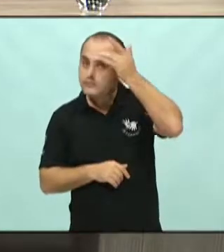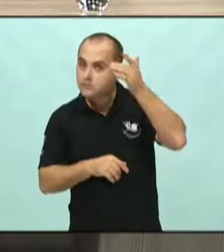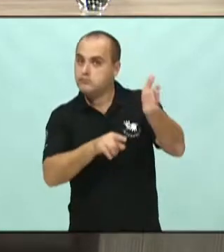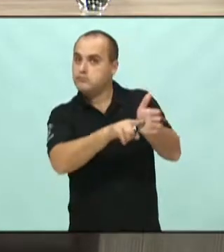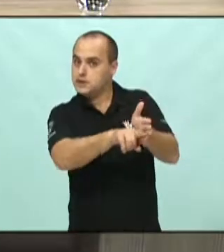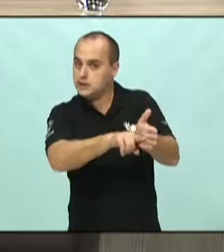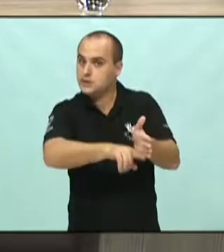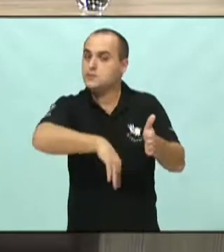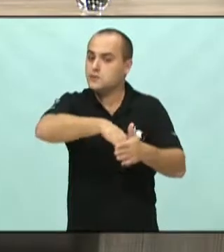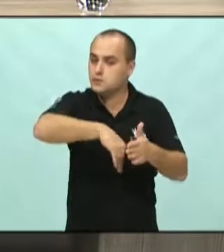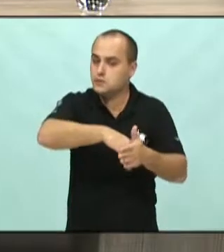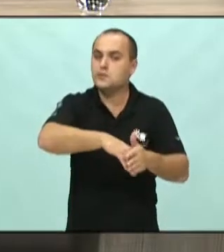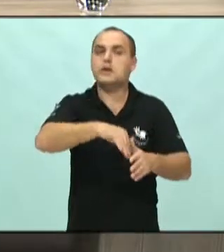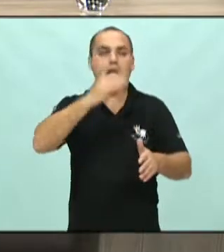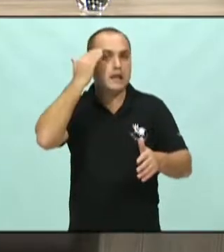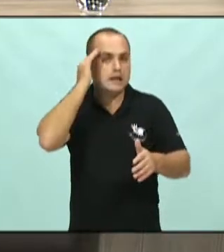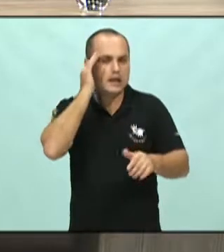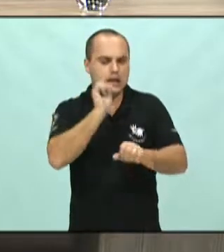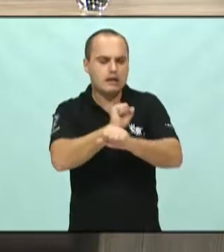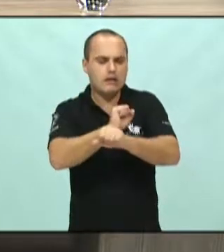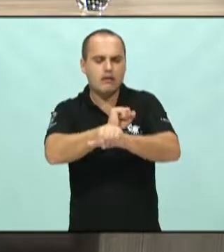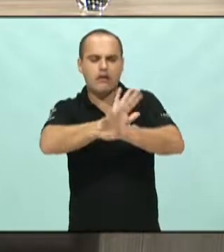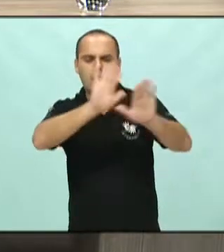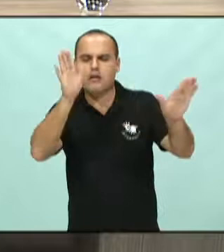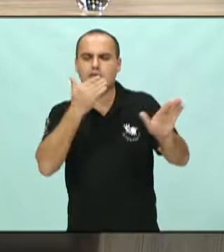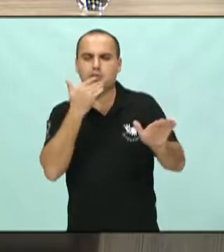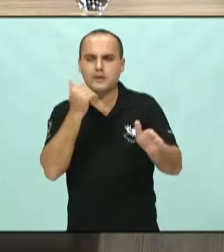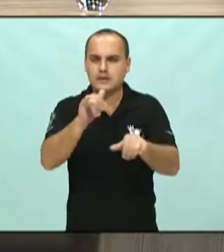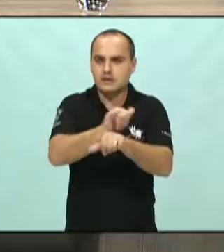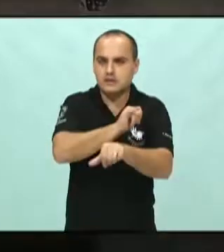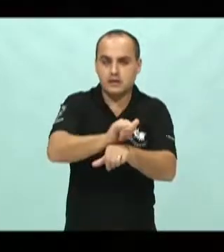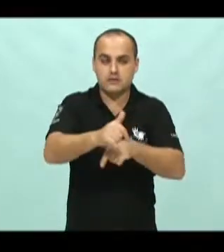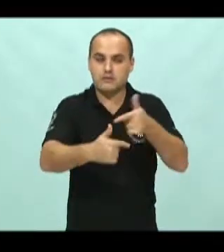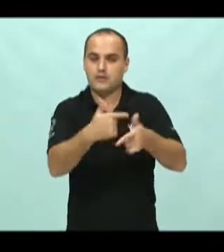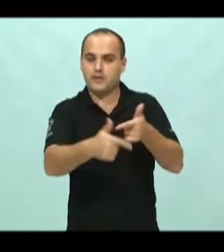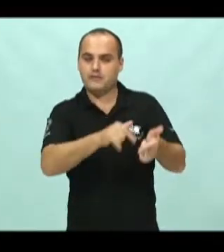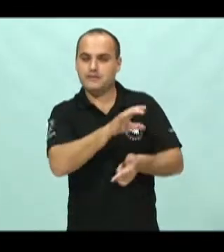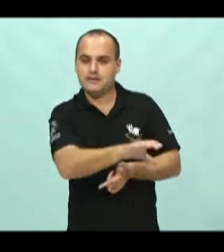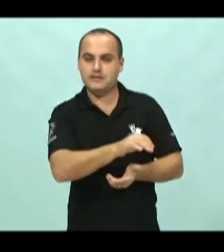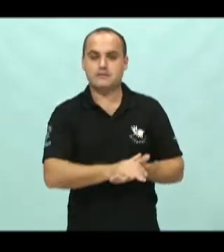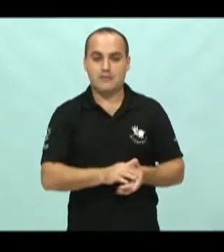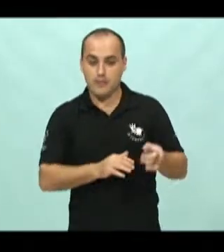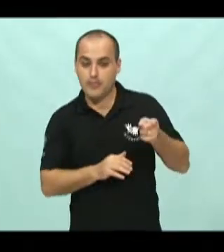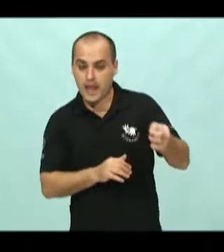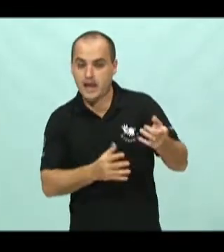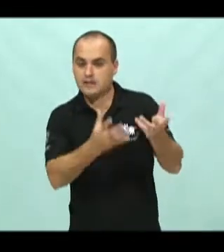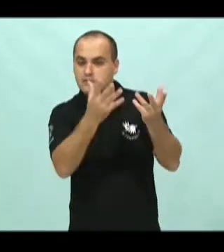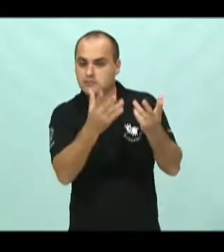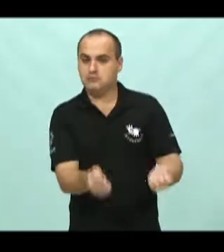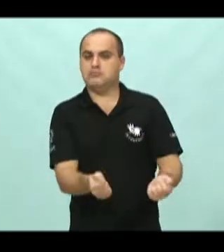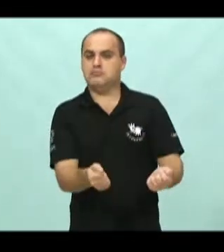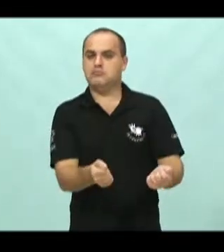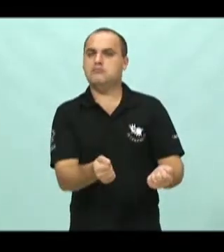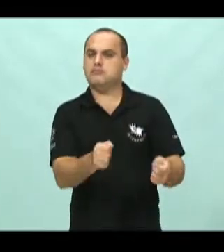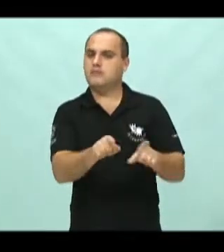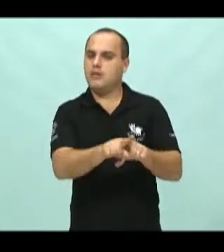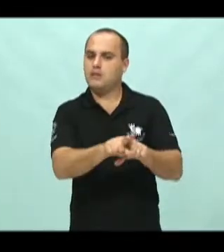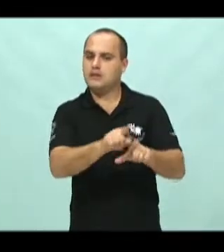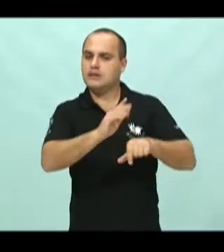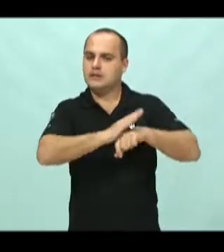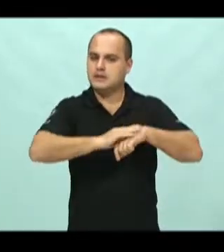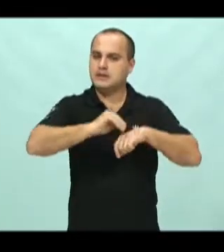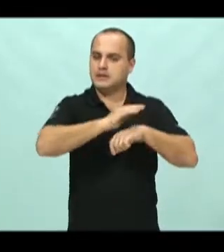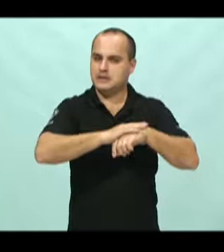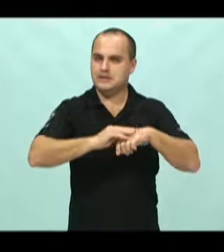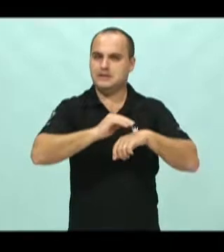profundamente futebol, então entende a importância de um trabalho como esse. E ele aceitou, né, de forma muito simpática, né,